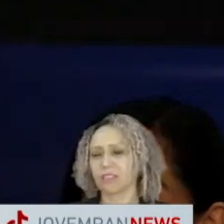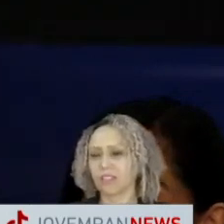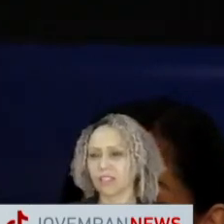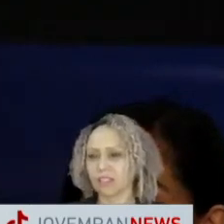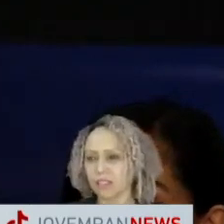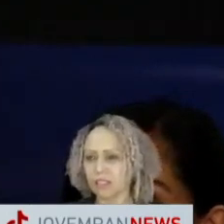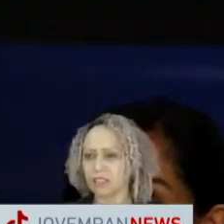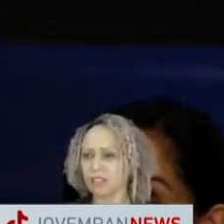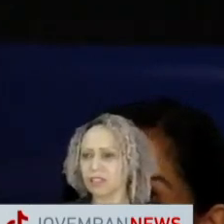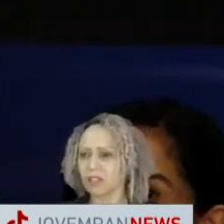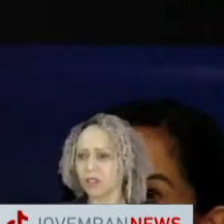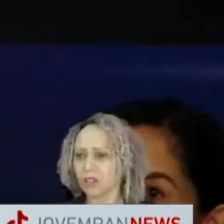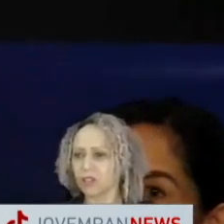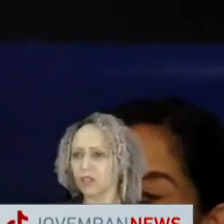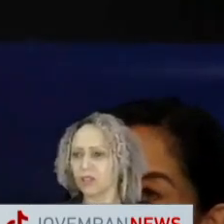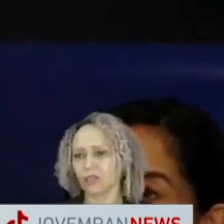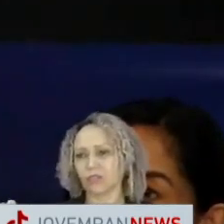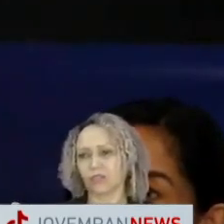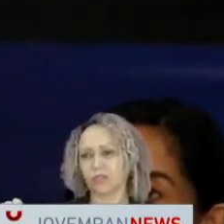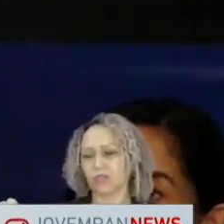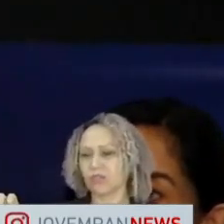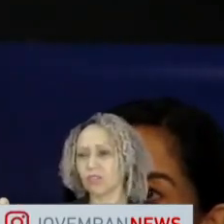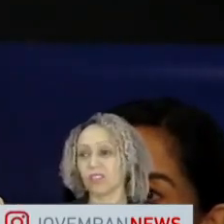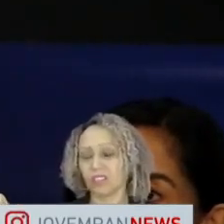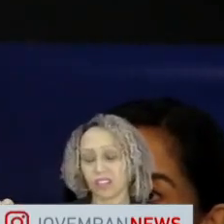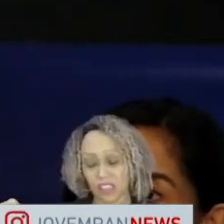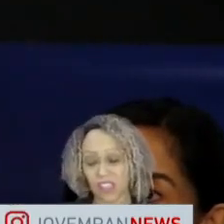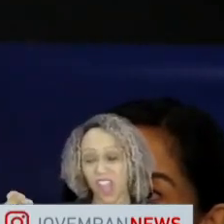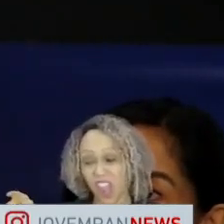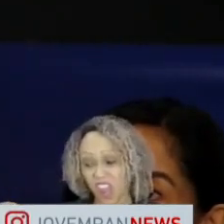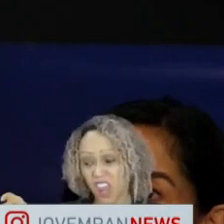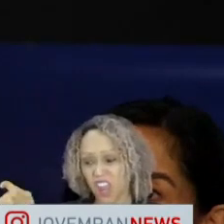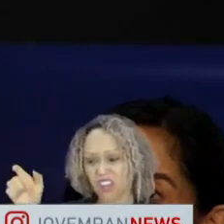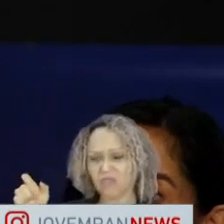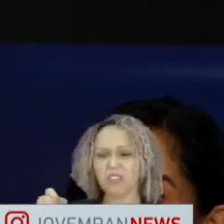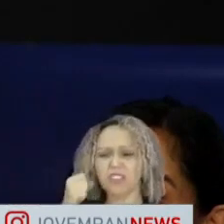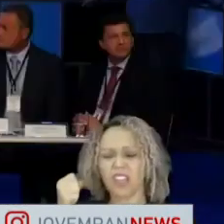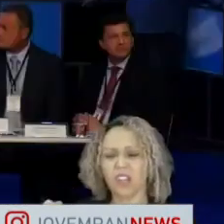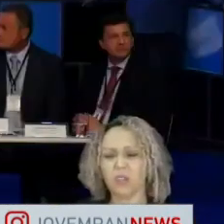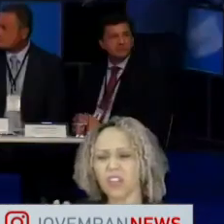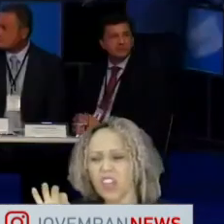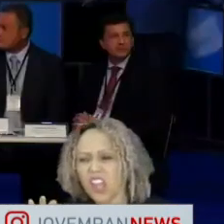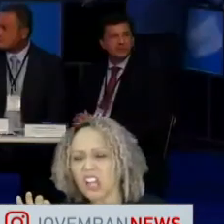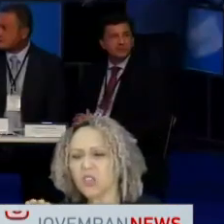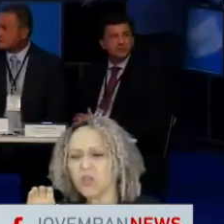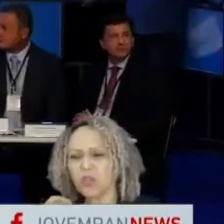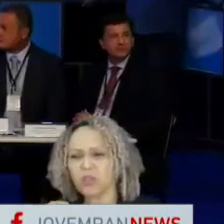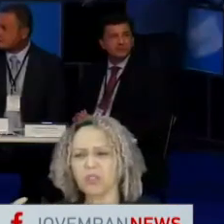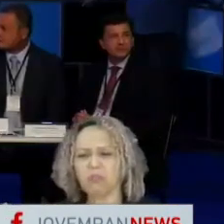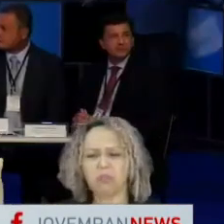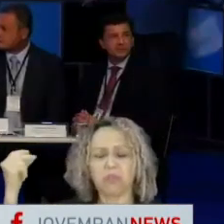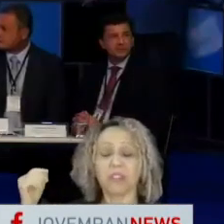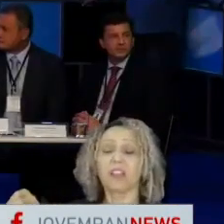das pessoas. Então, é a felicidade. O Estado tem que estar a serviço do ser humano e da pessoa